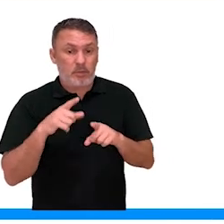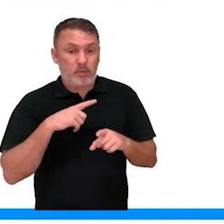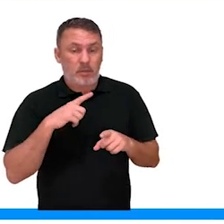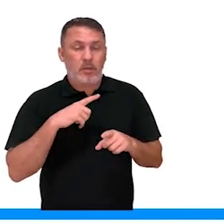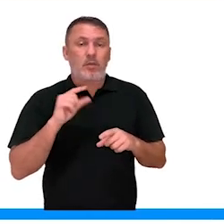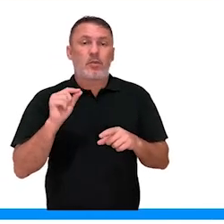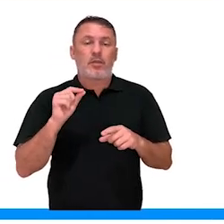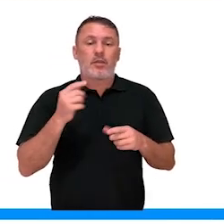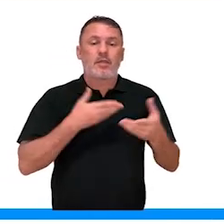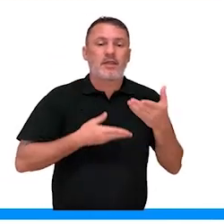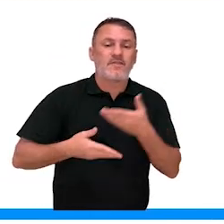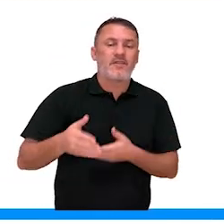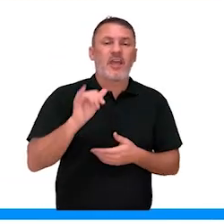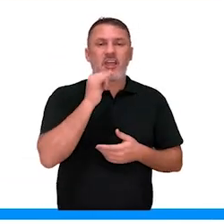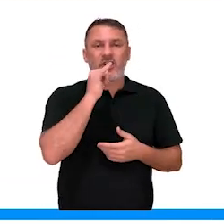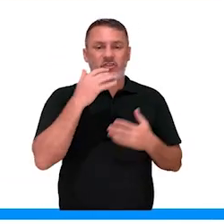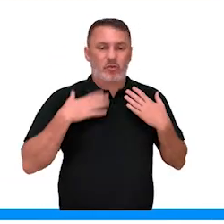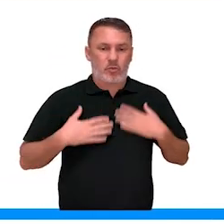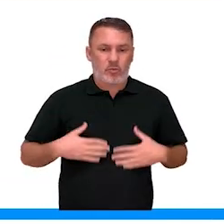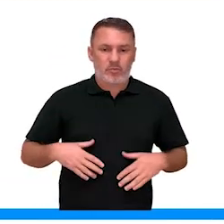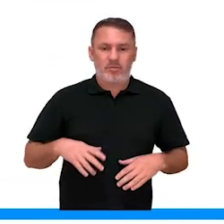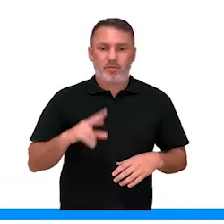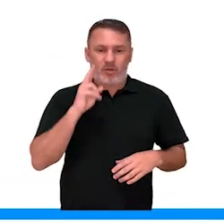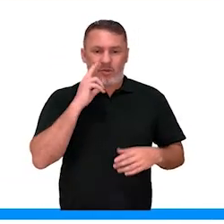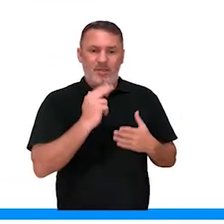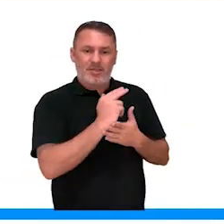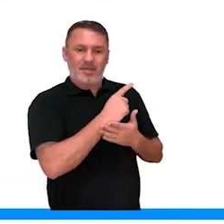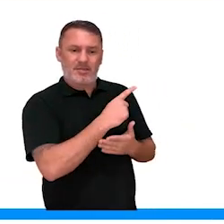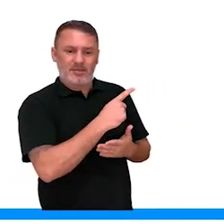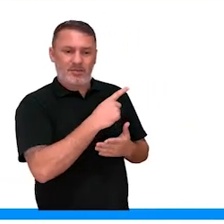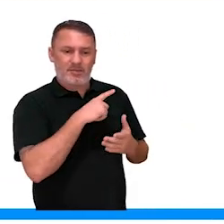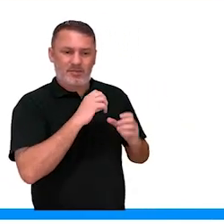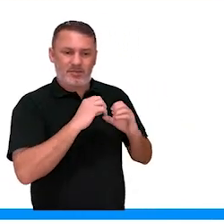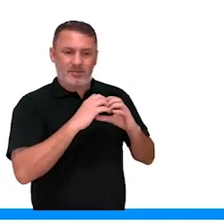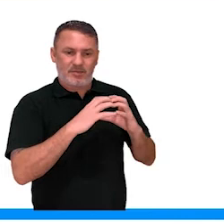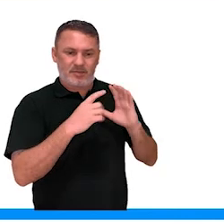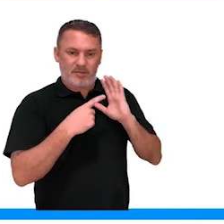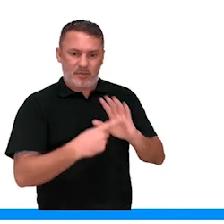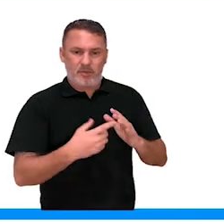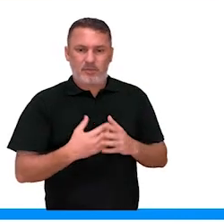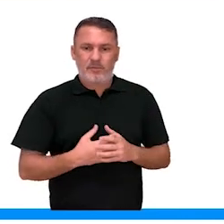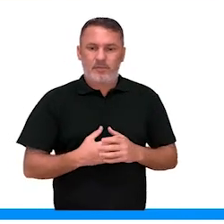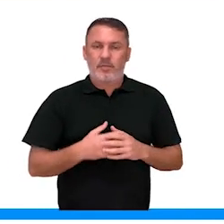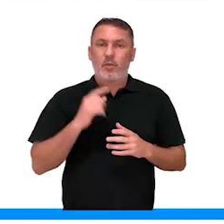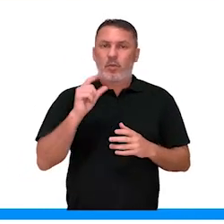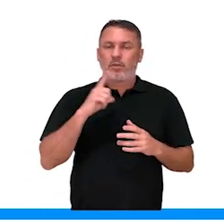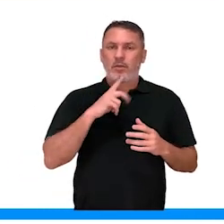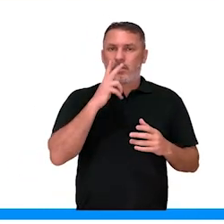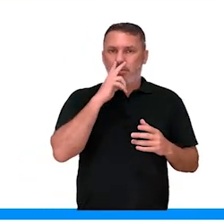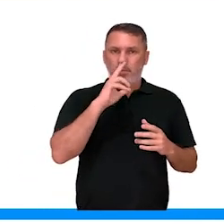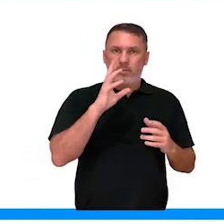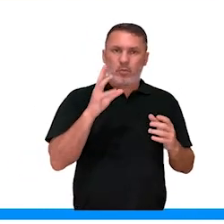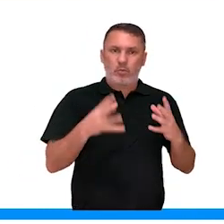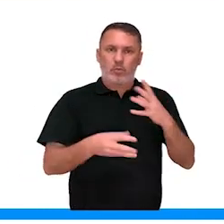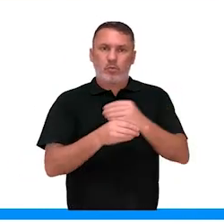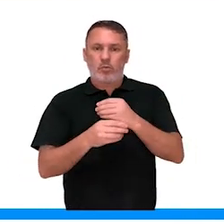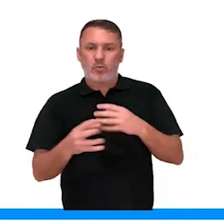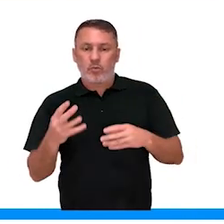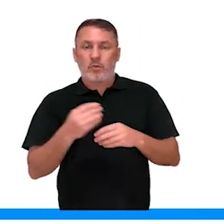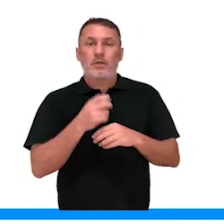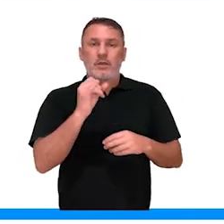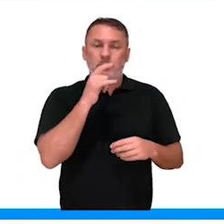no armazenamento e na transferência de energia, como está representado na imagem aqui. Quando ele adiciona ou